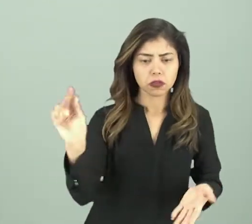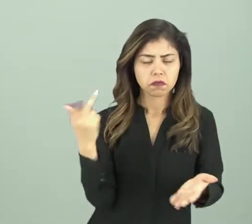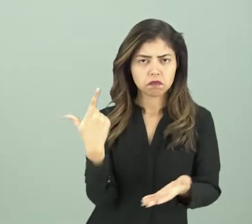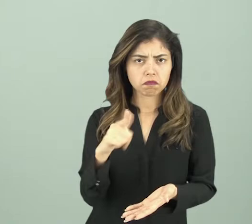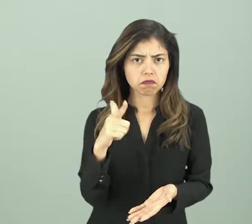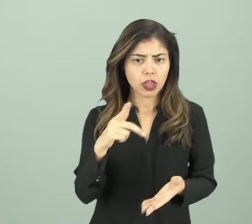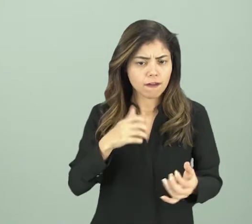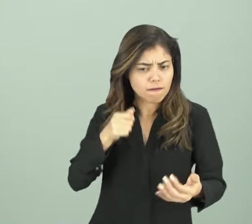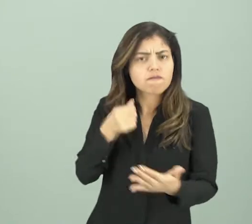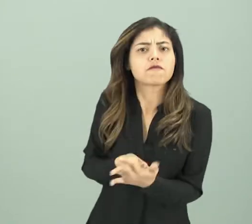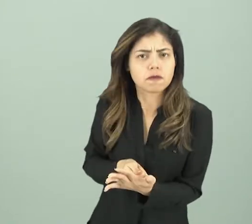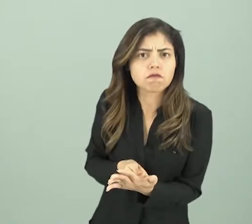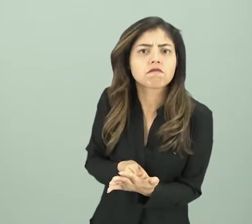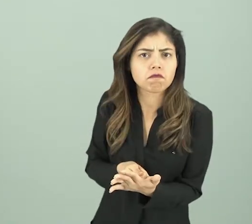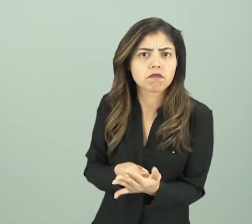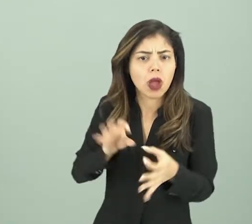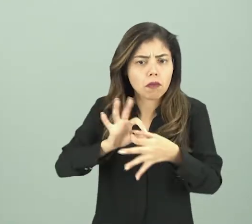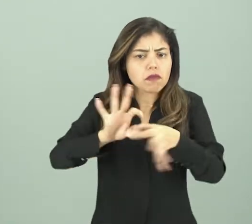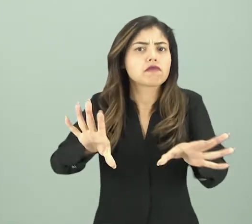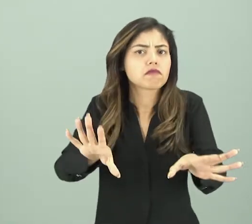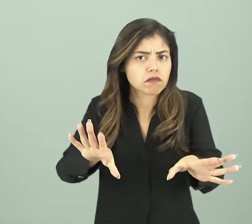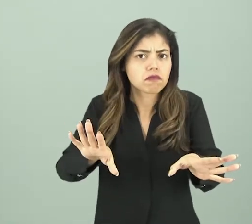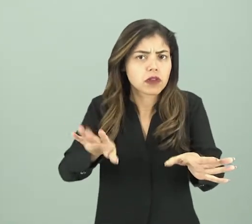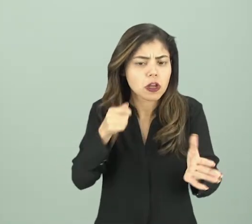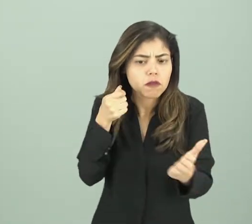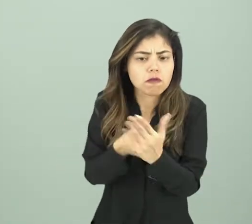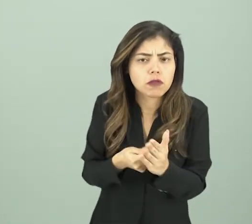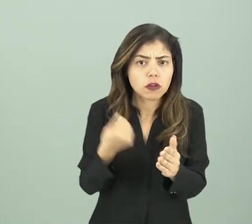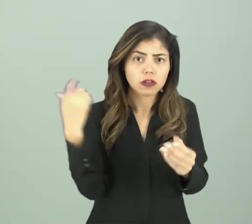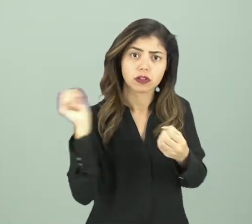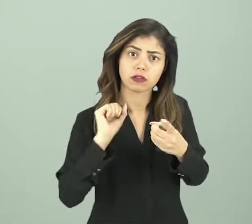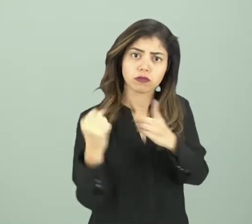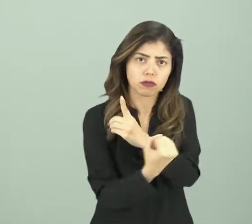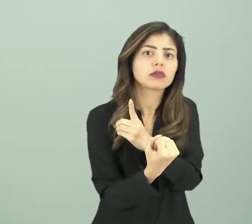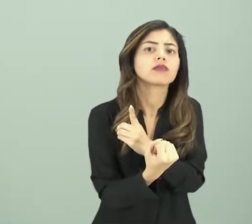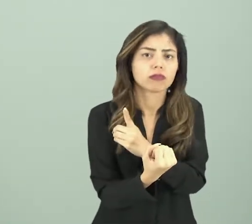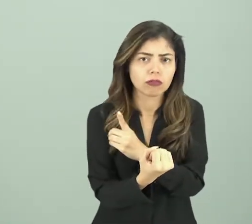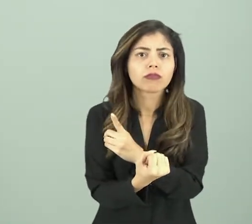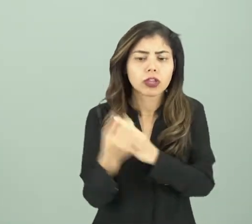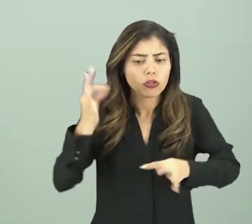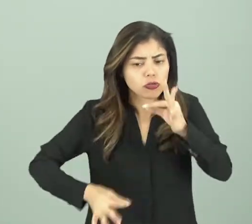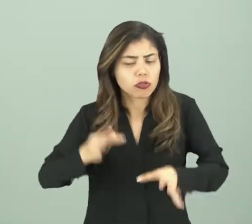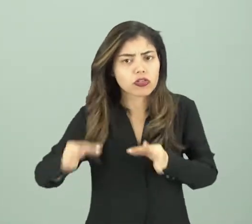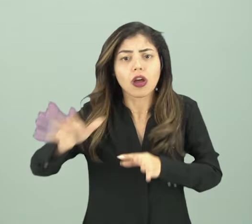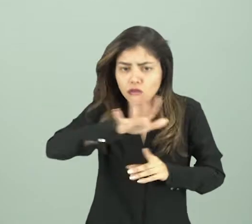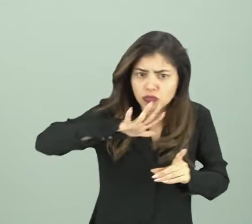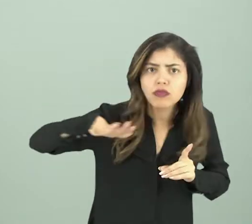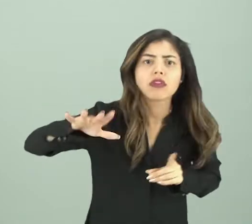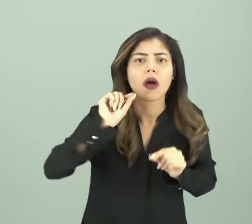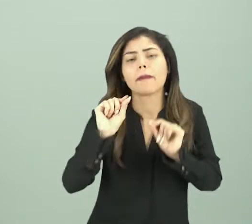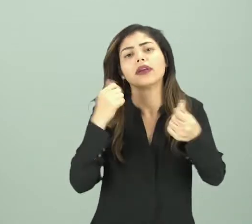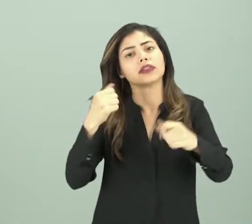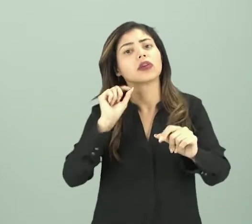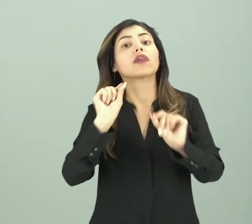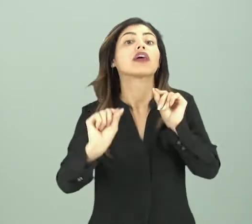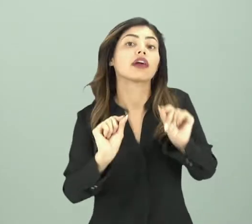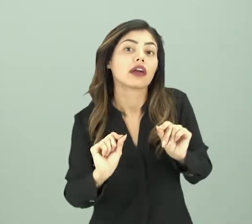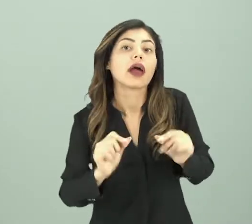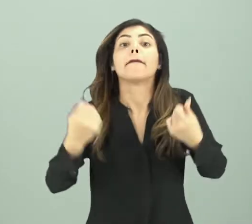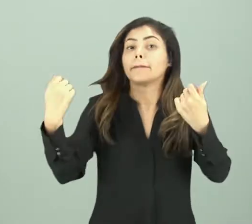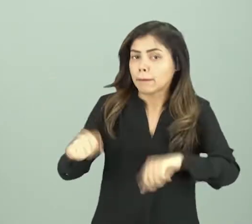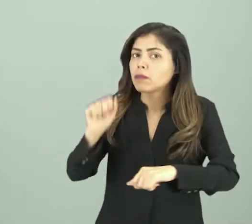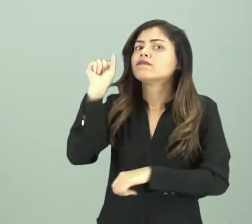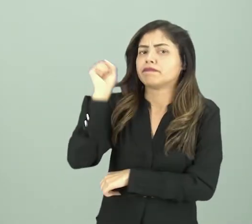decisão firme de eliminar as injustiças sociais. E para que a gente tenha justiça social, a gente precisa